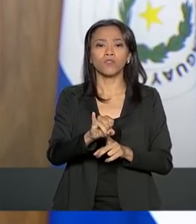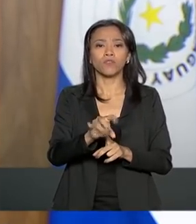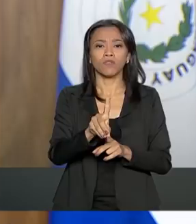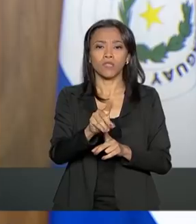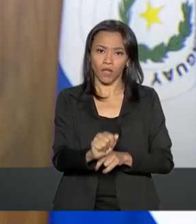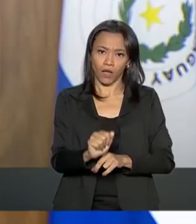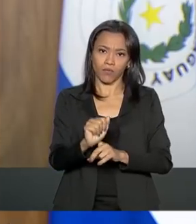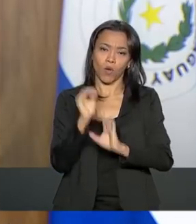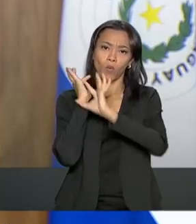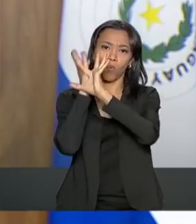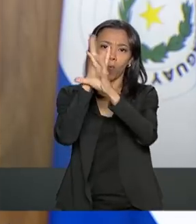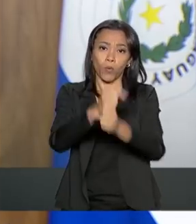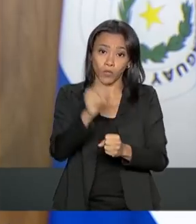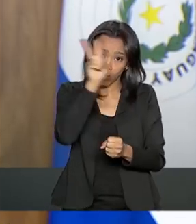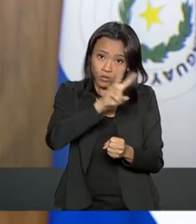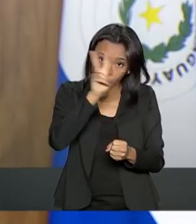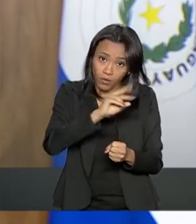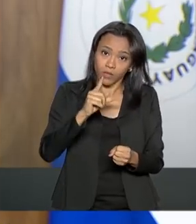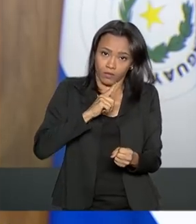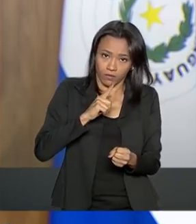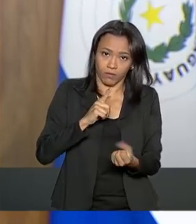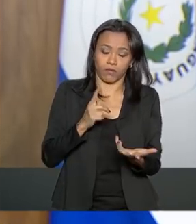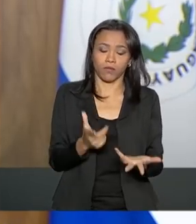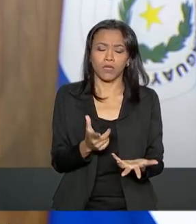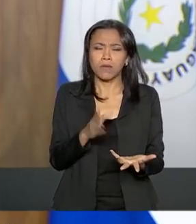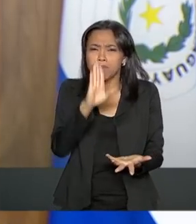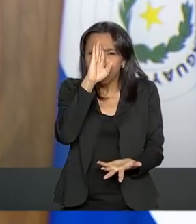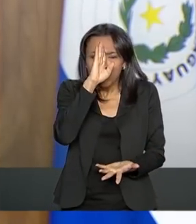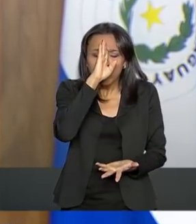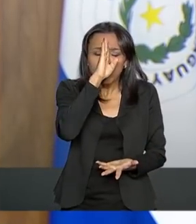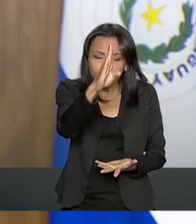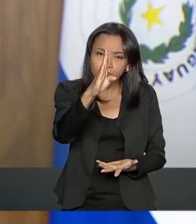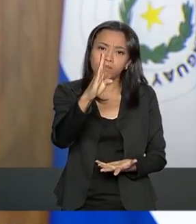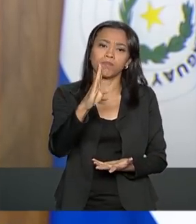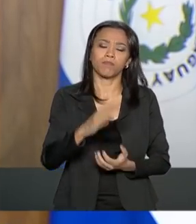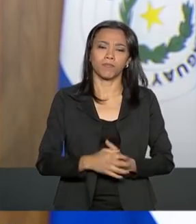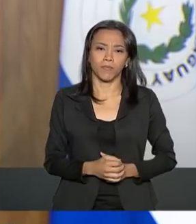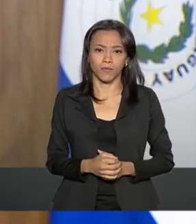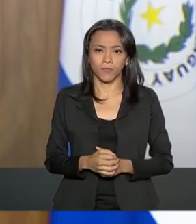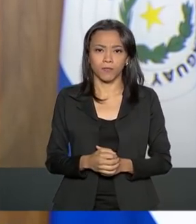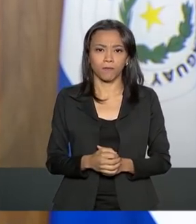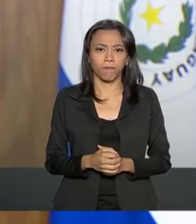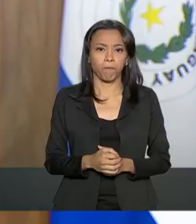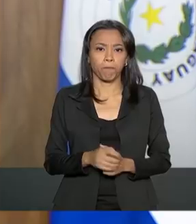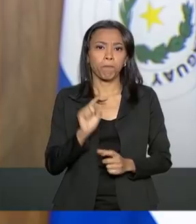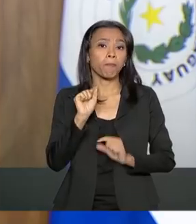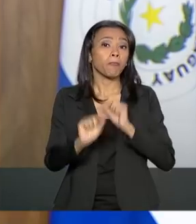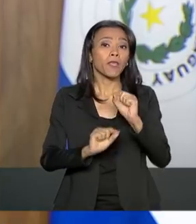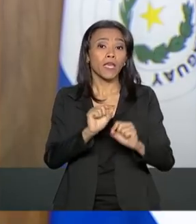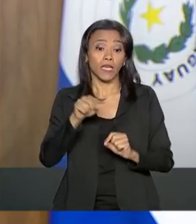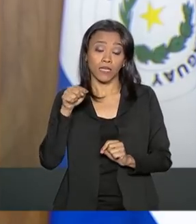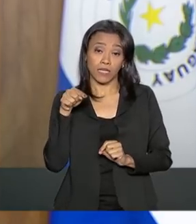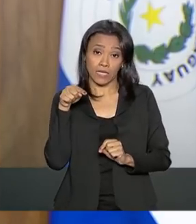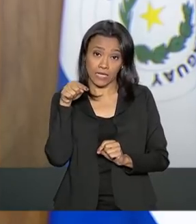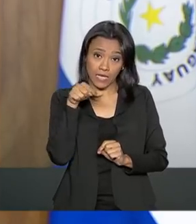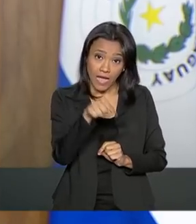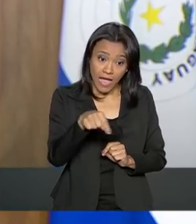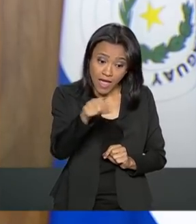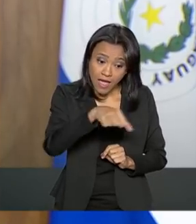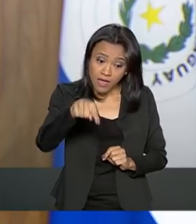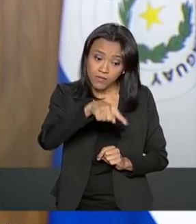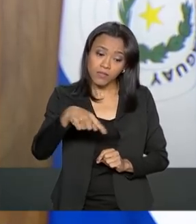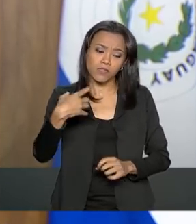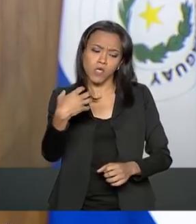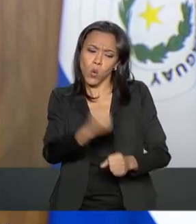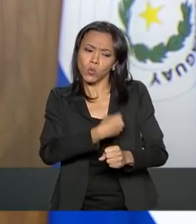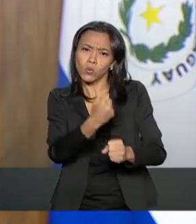sobretudo, principalmente, pelo fato de que as obras possam ser feitas em